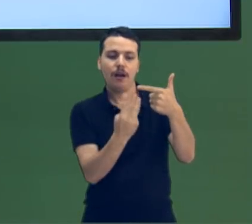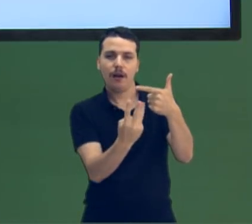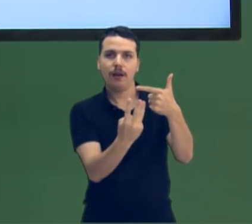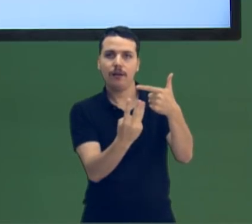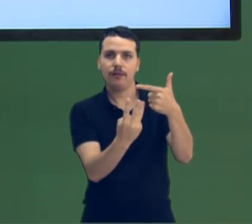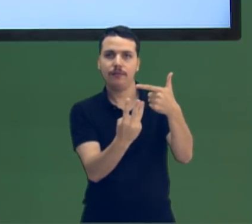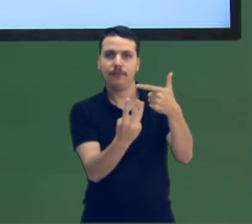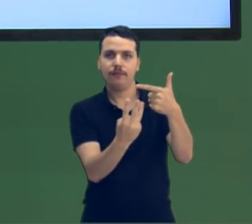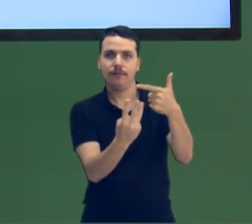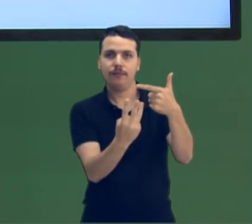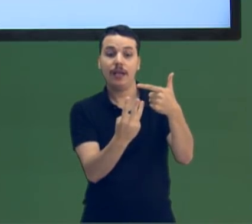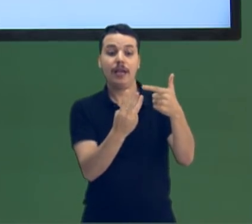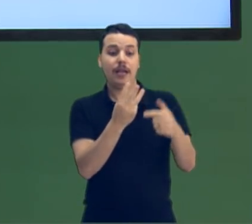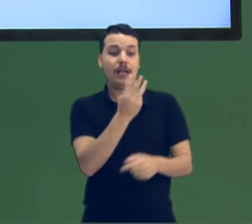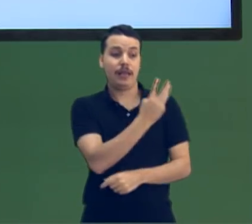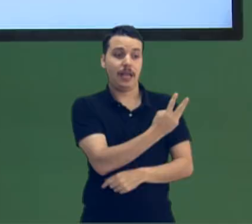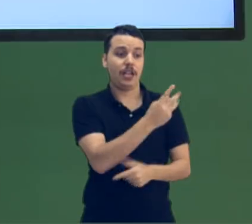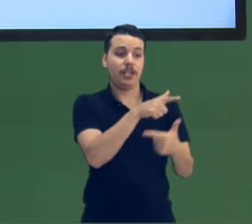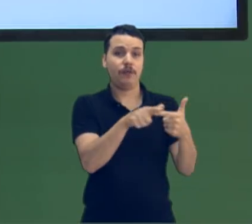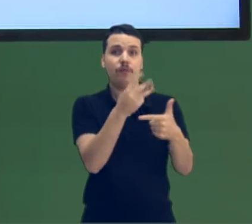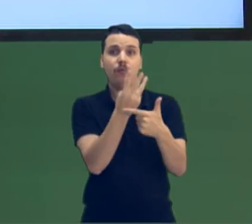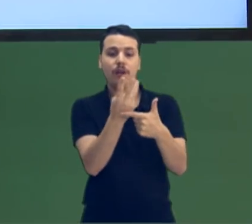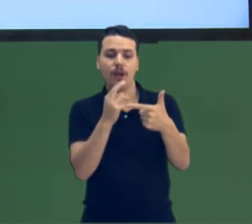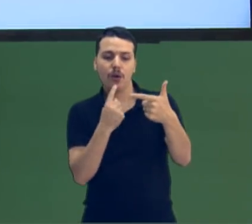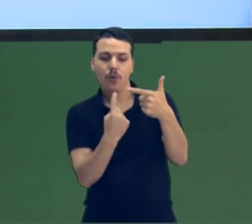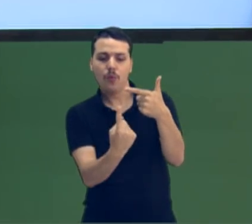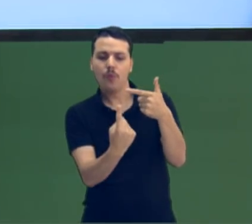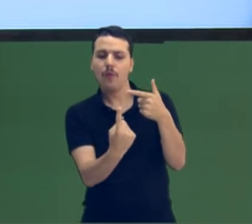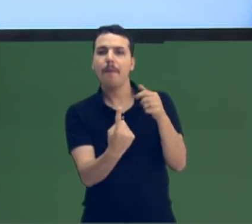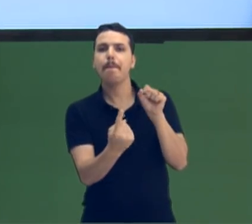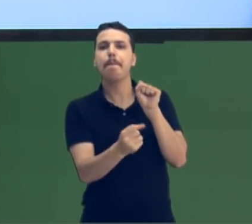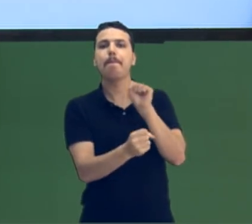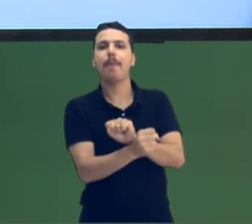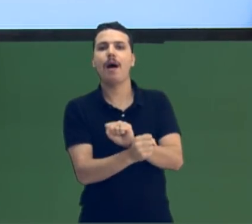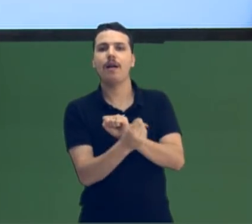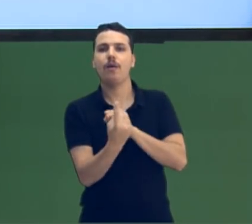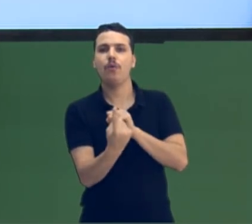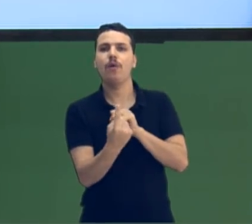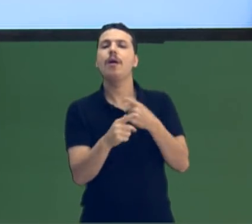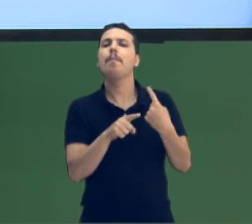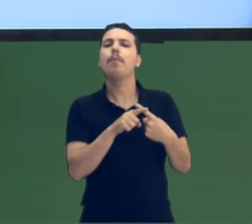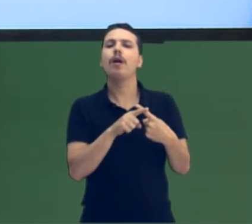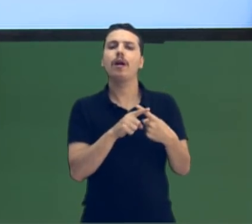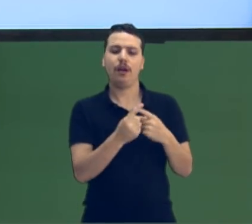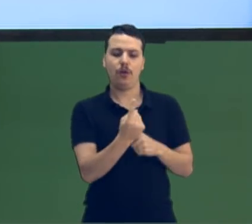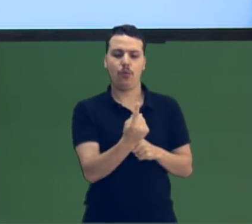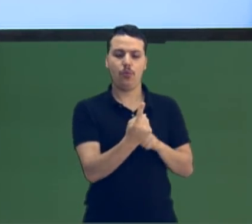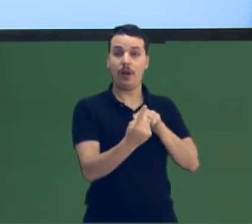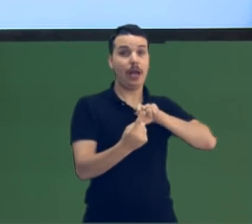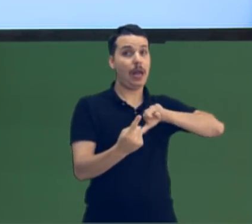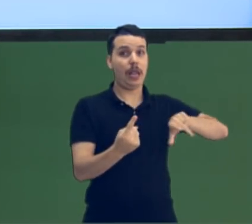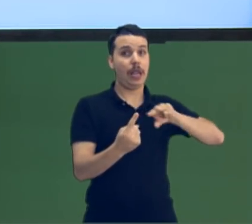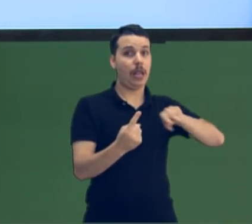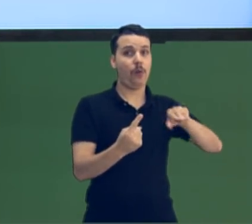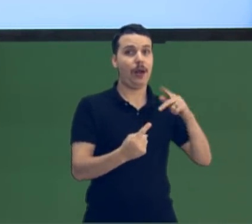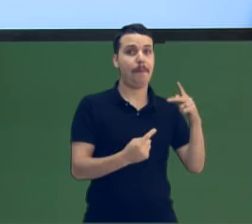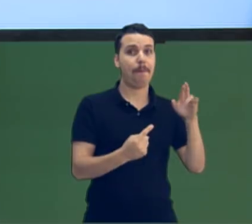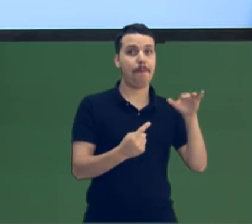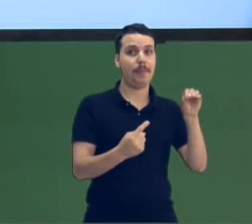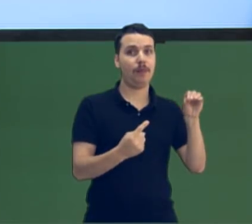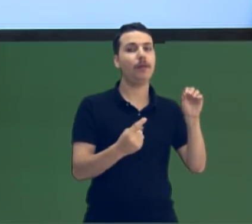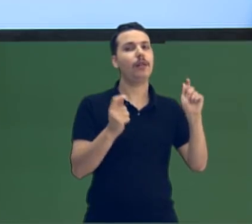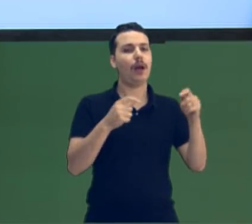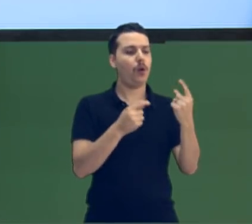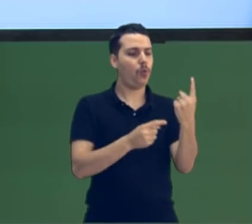dividido por 3, 1. E eu paro no 1. Por quê? Quem eu conseguiria dividir que não é primo? Só o 1. Aí ia